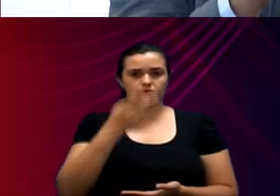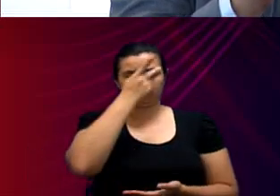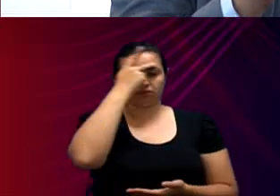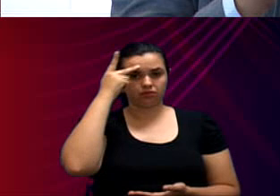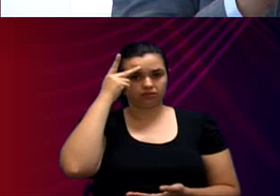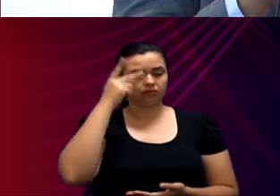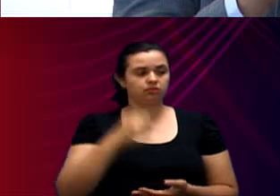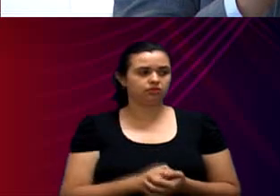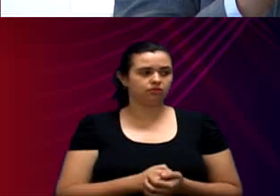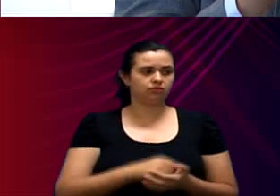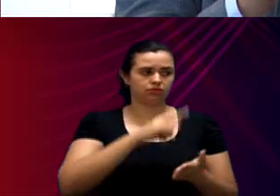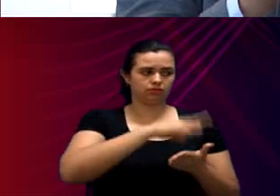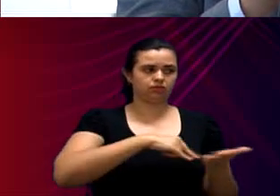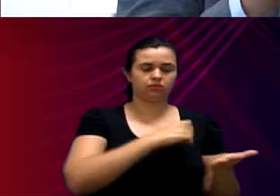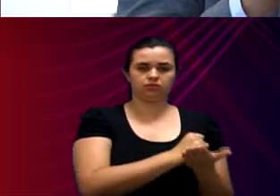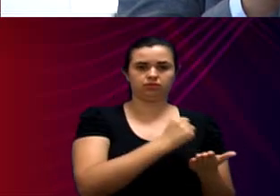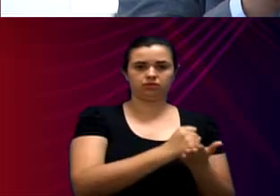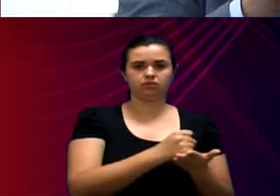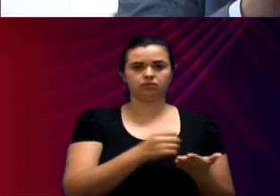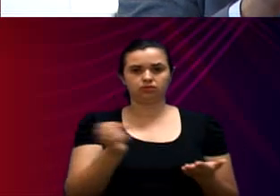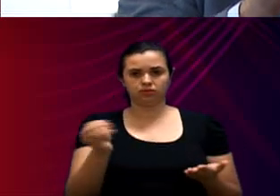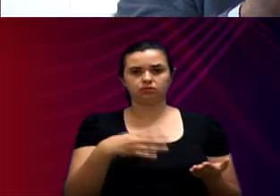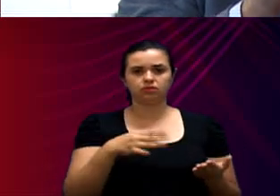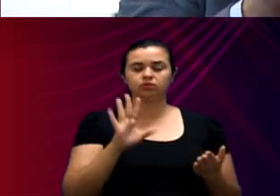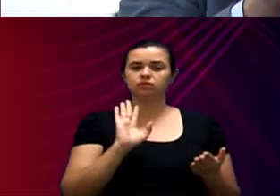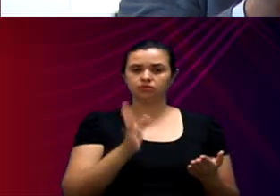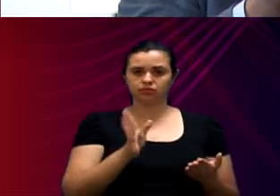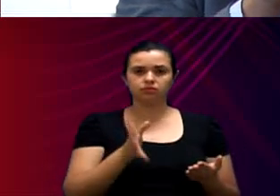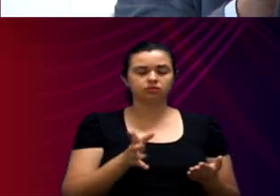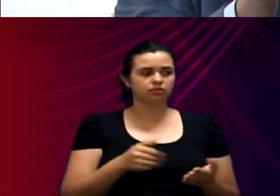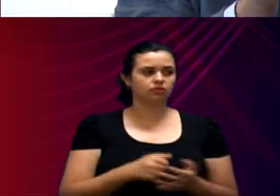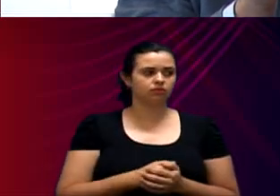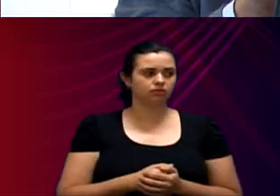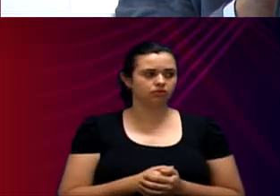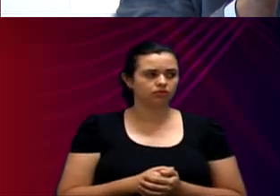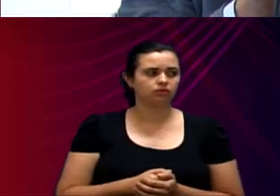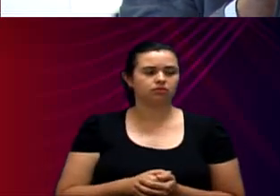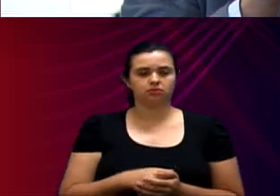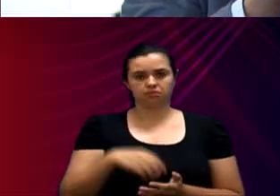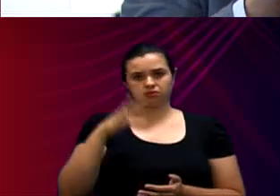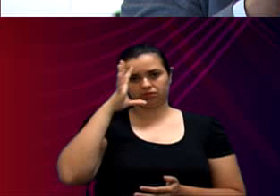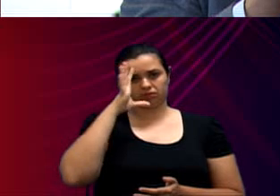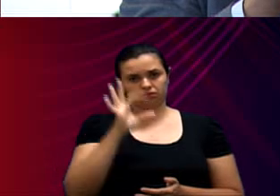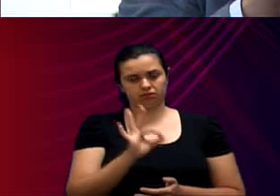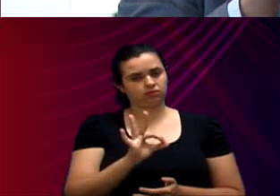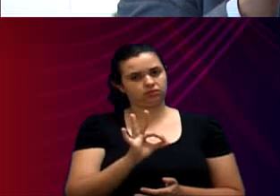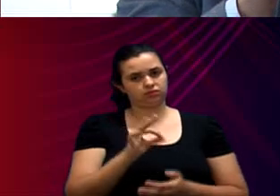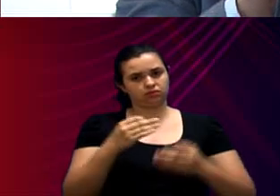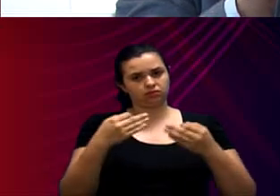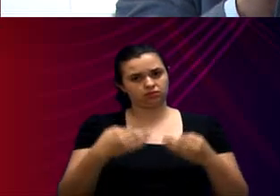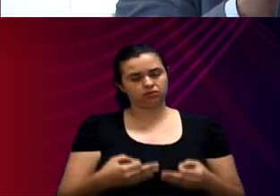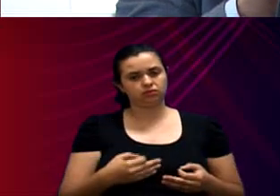Os contratos novos. Só abrindo um parênteses, vereador, para não ficar uma coisa mal interpretada, sim, que eu sei que não é essa